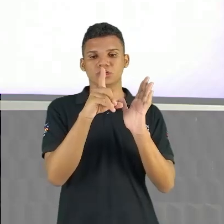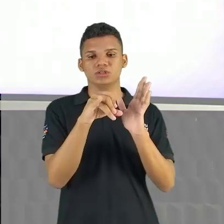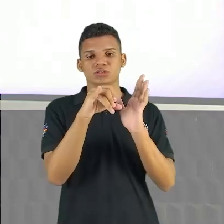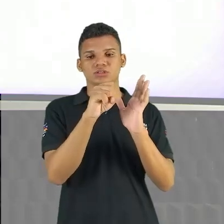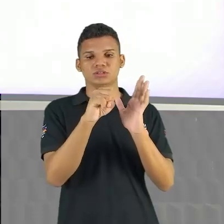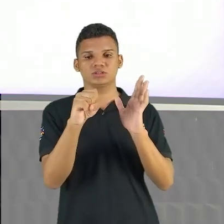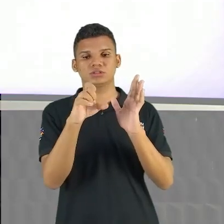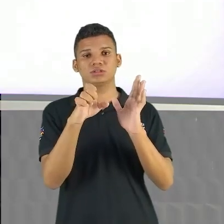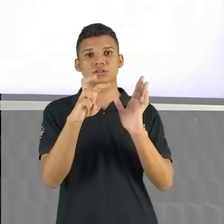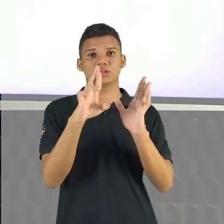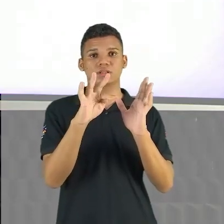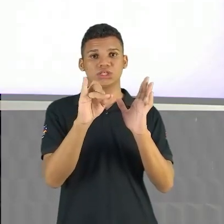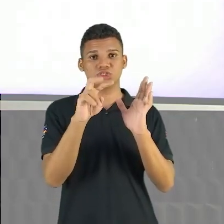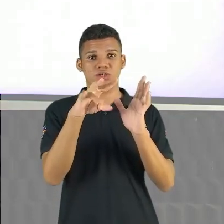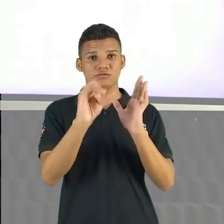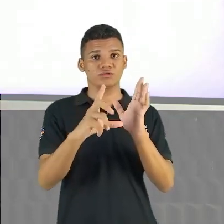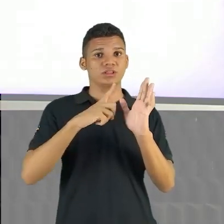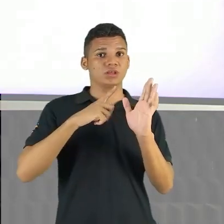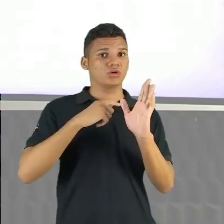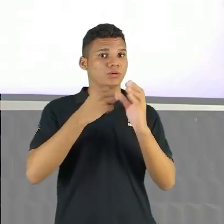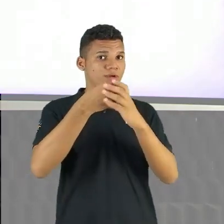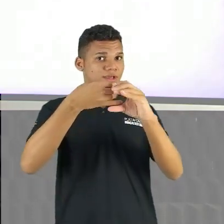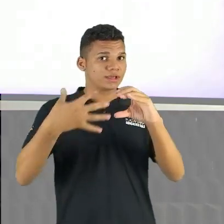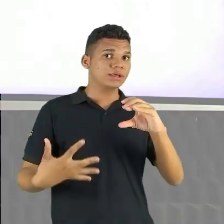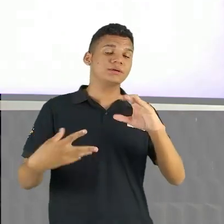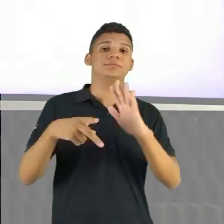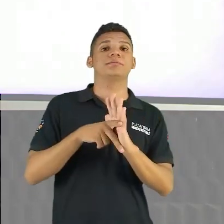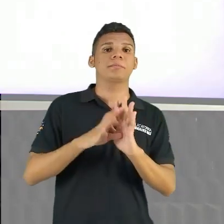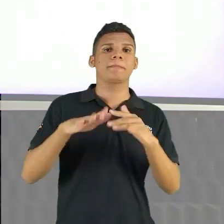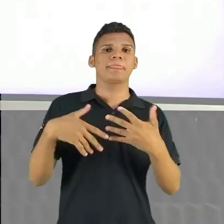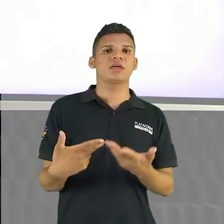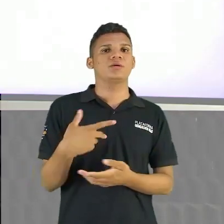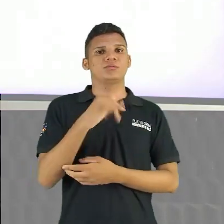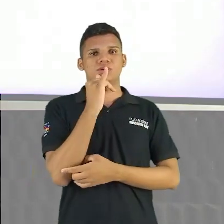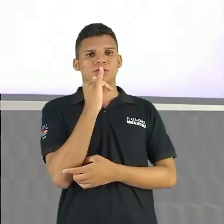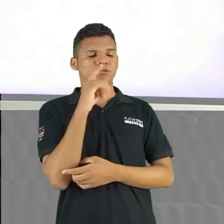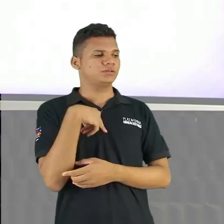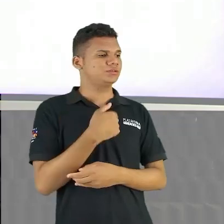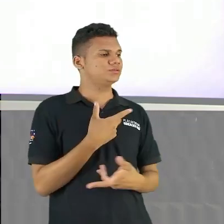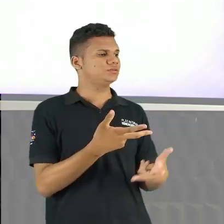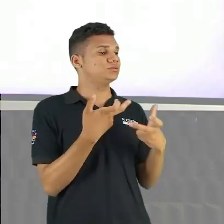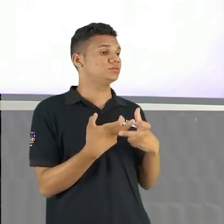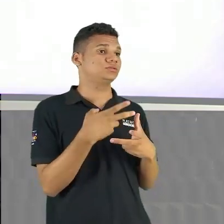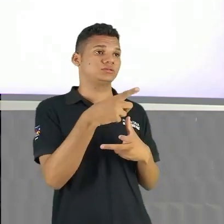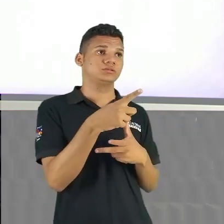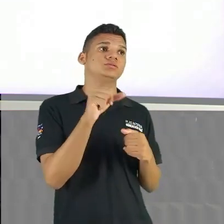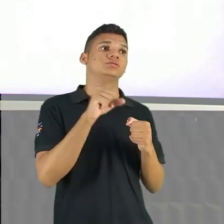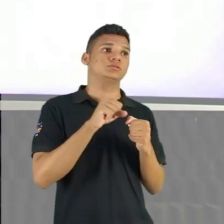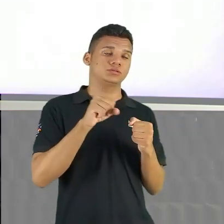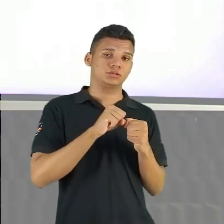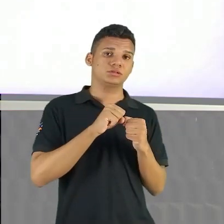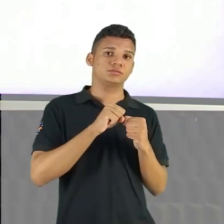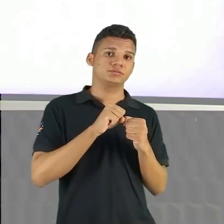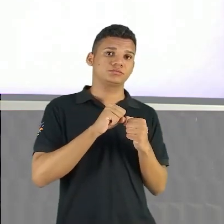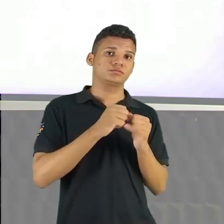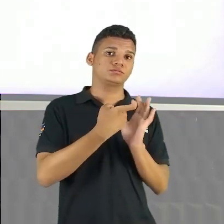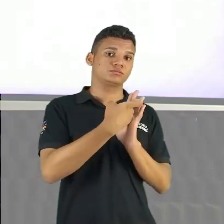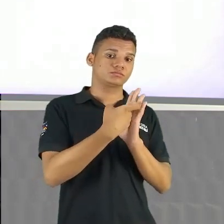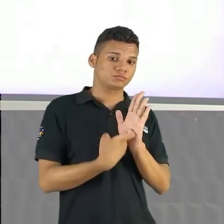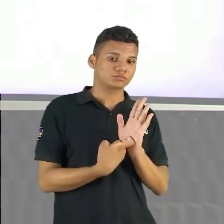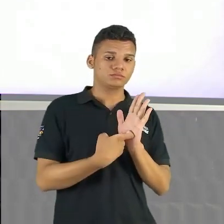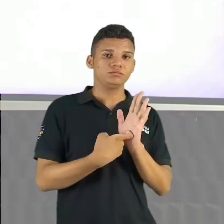peculiar todas as vezes que se exigiu que aparecer para que você você realize um texto